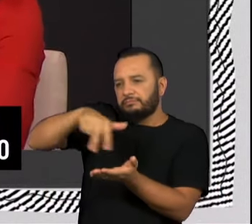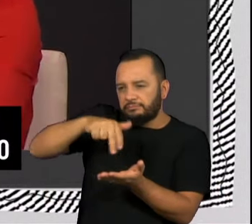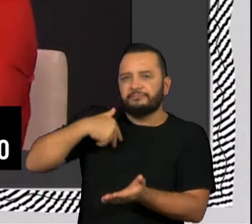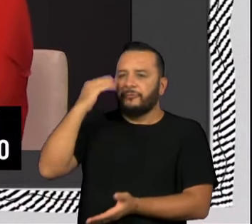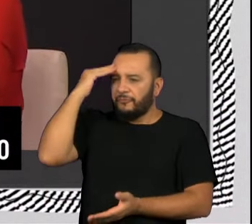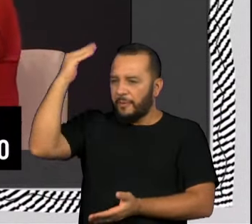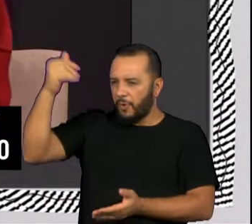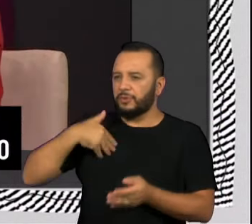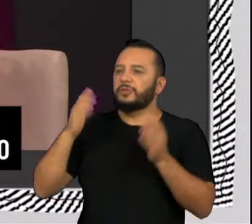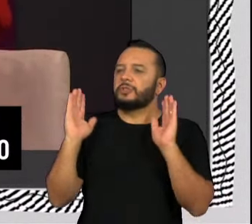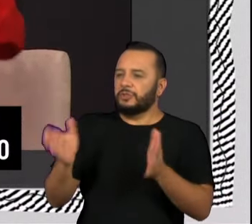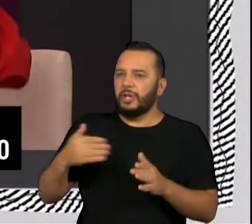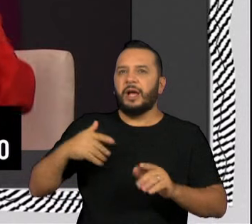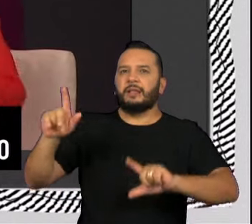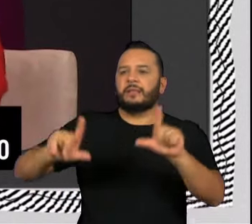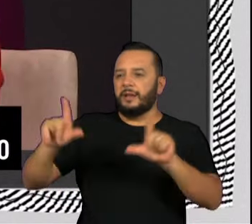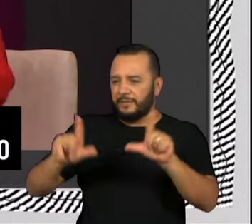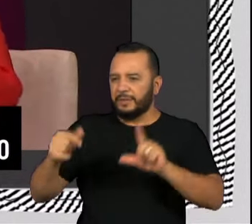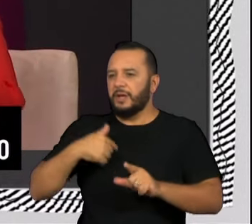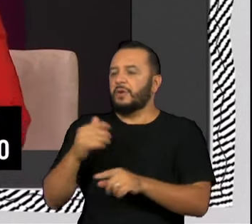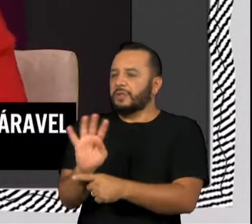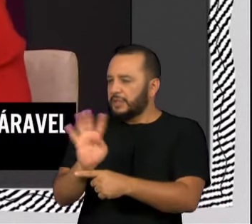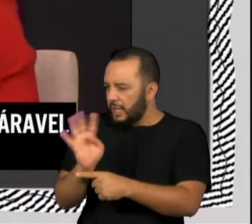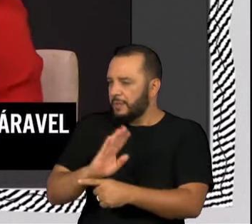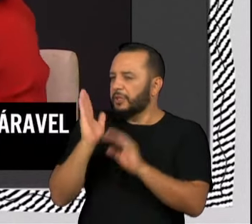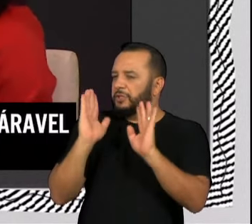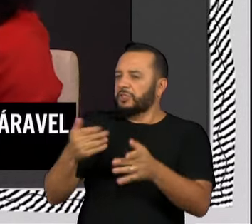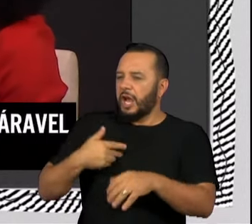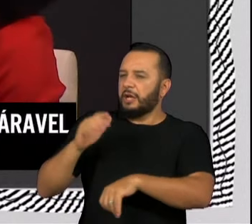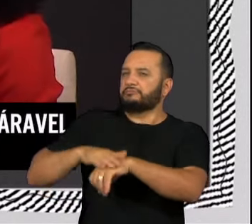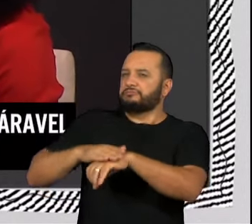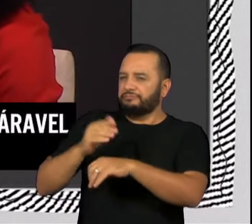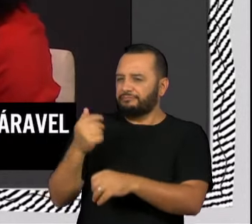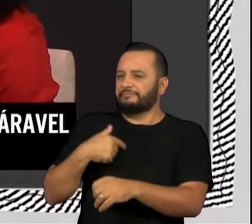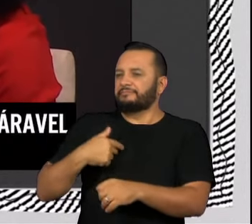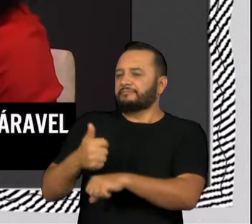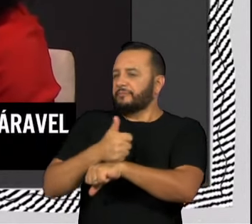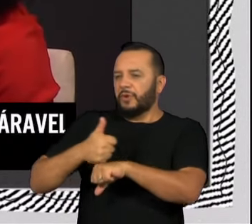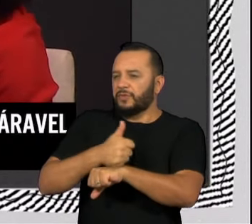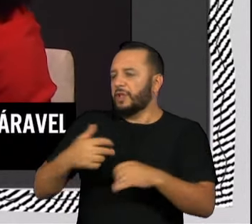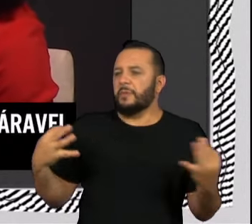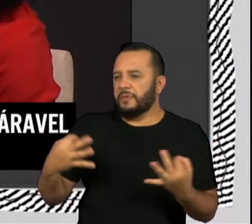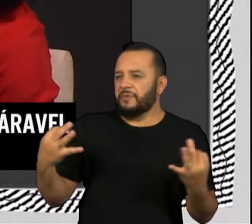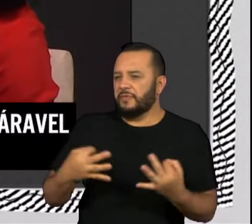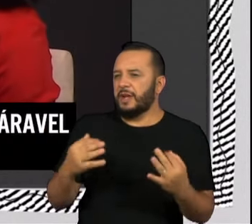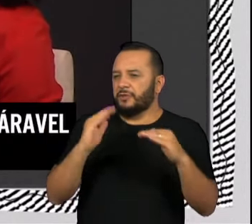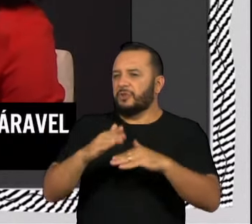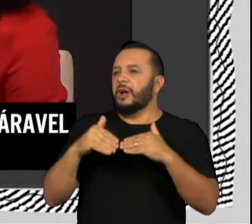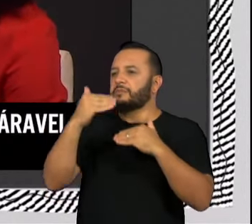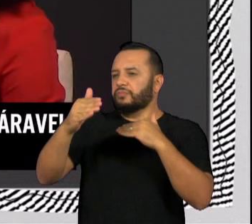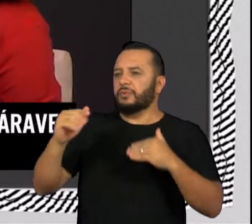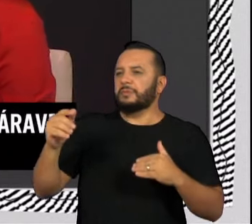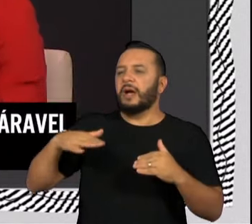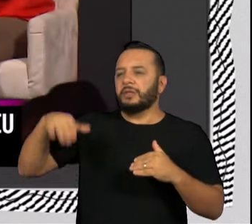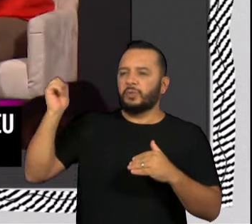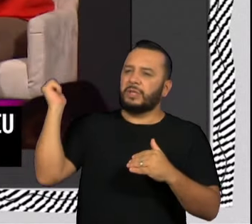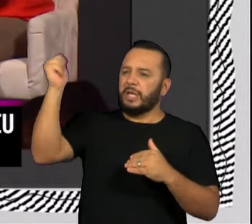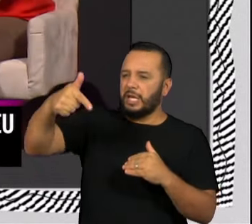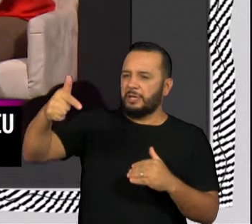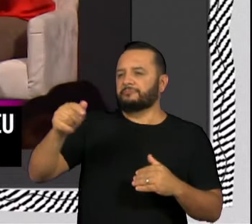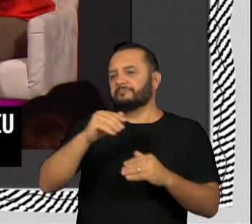of wheat and I don't I don't have a bad Hair Day publicou generous with you and